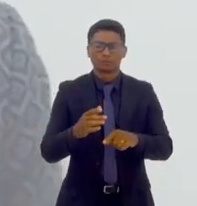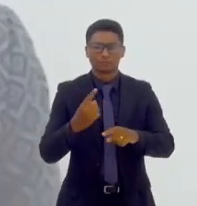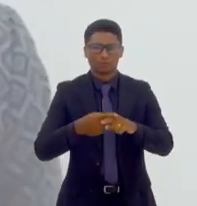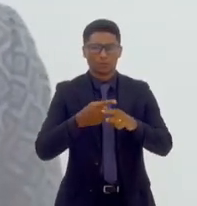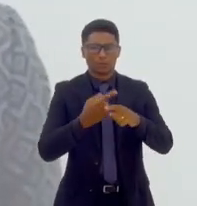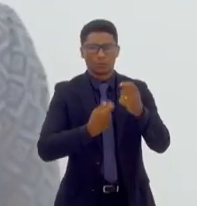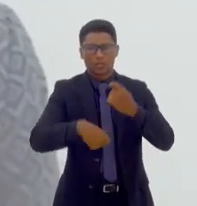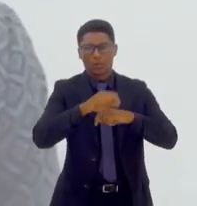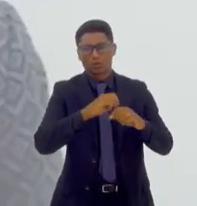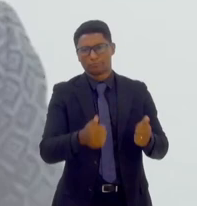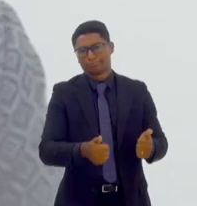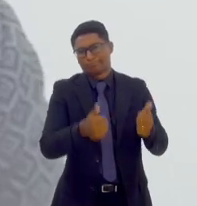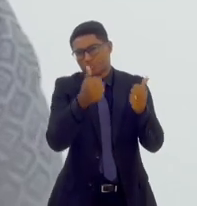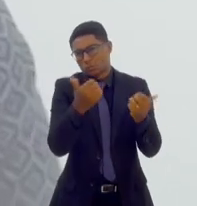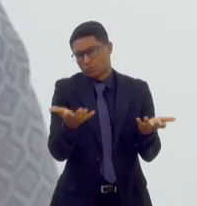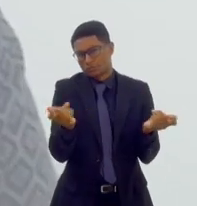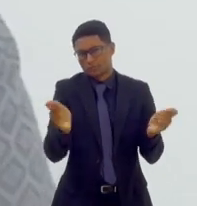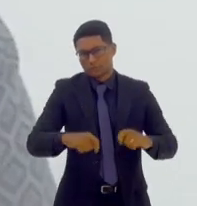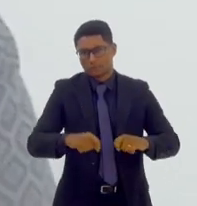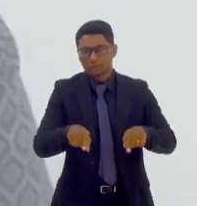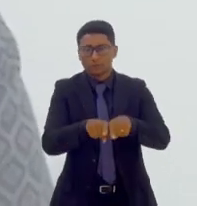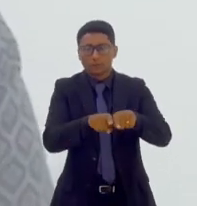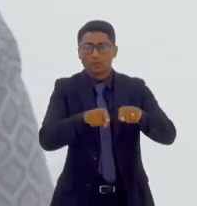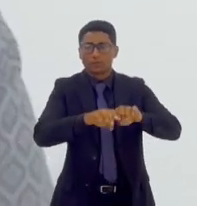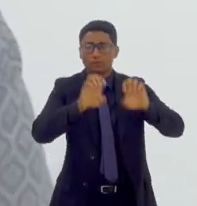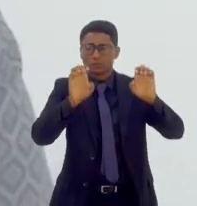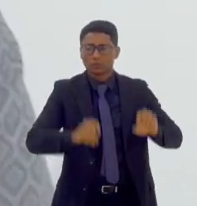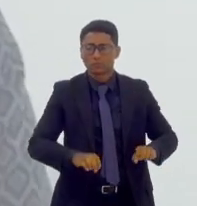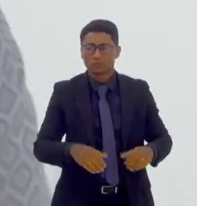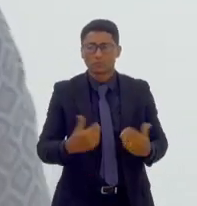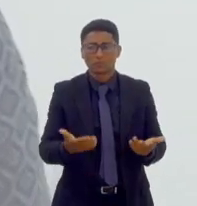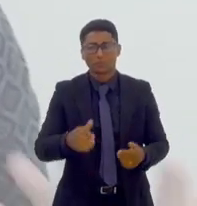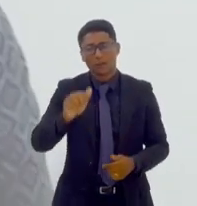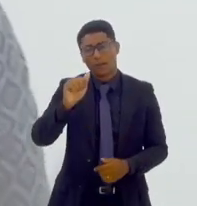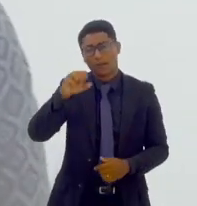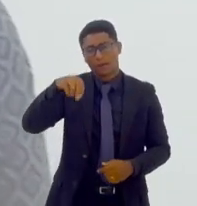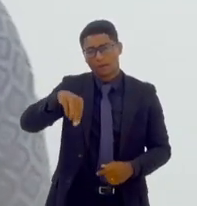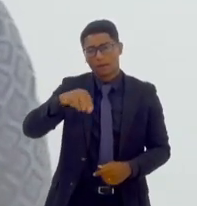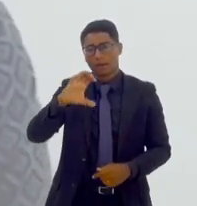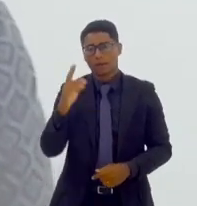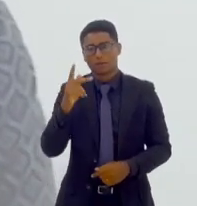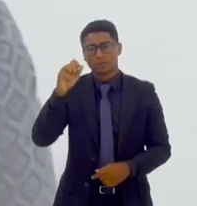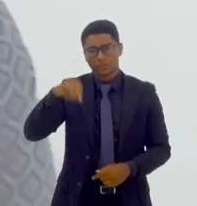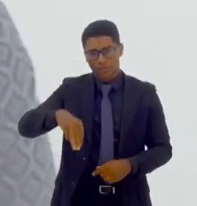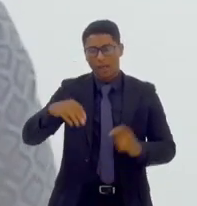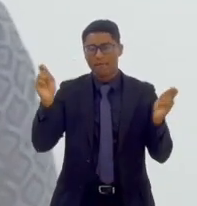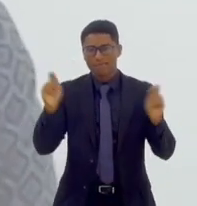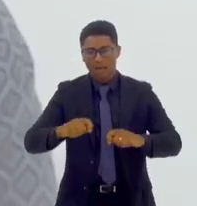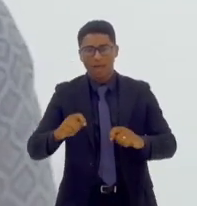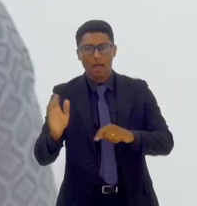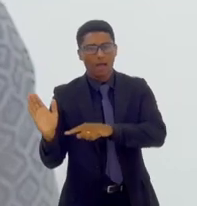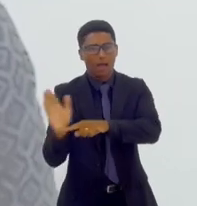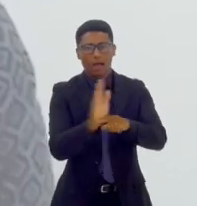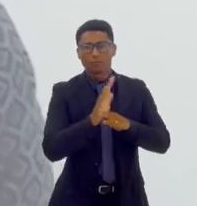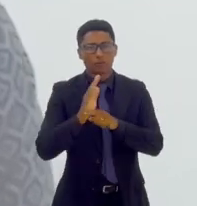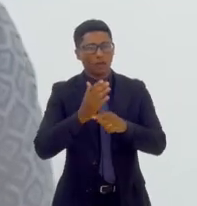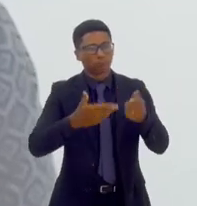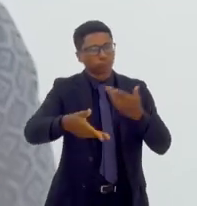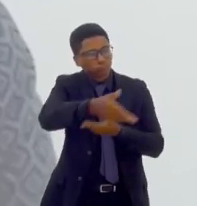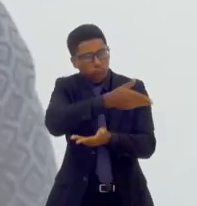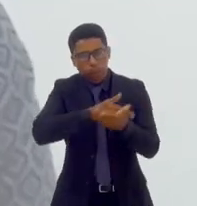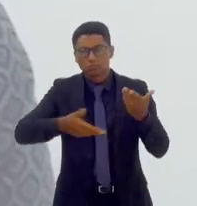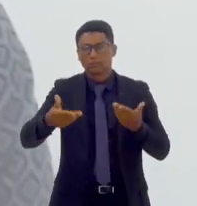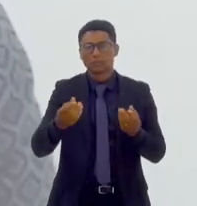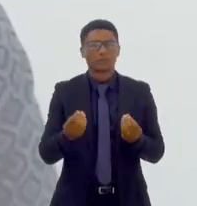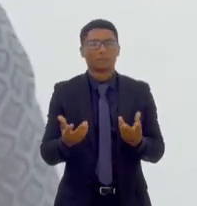na melhoria do ambiente de negócios, quanto também na questão da infraestrutura. De que forma, né, a Anshan pode atuar nesse diálogo com os tomadores